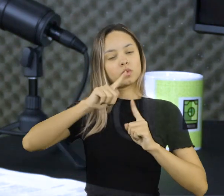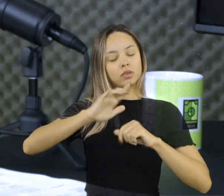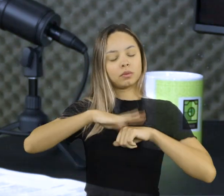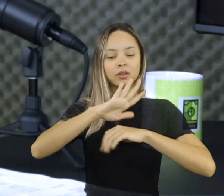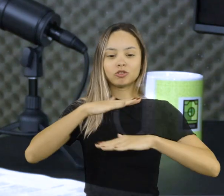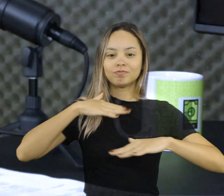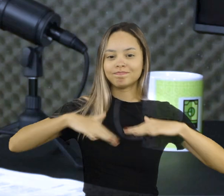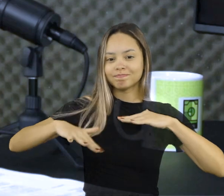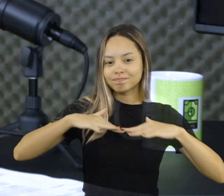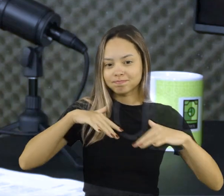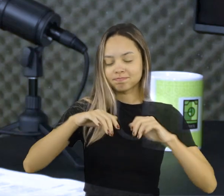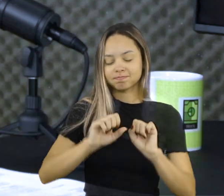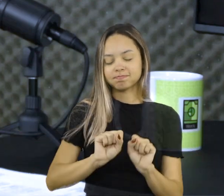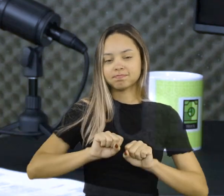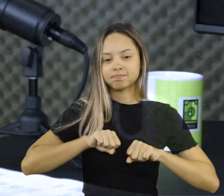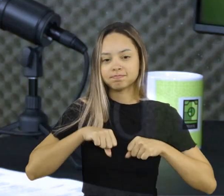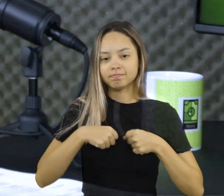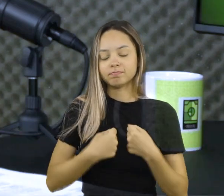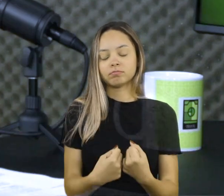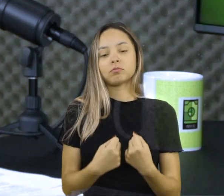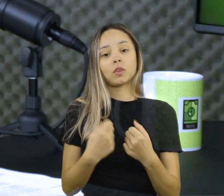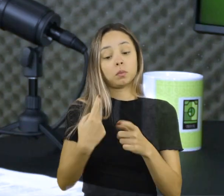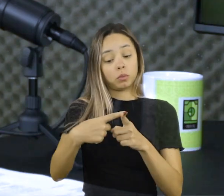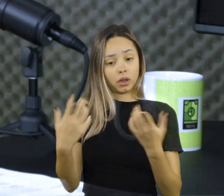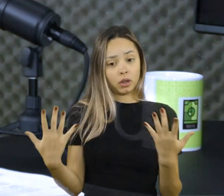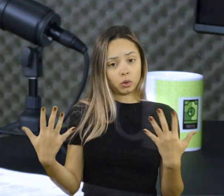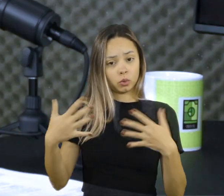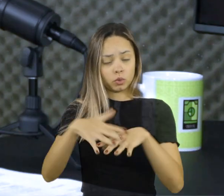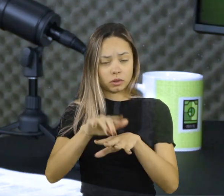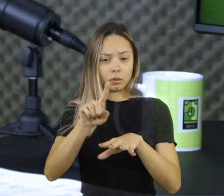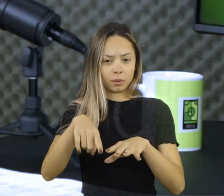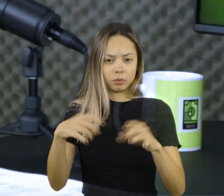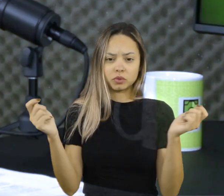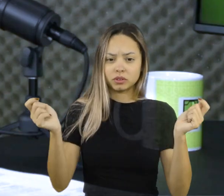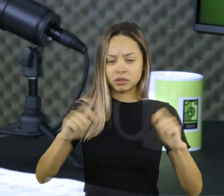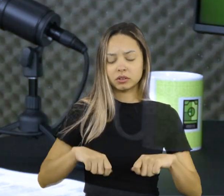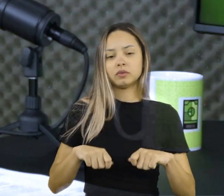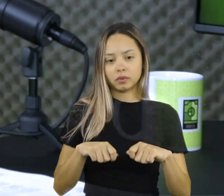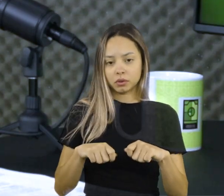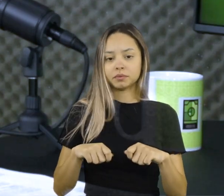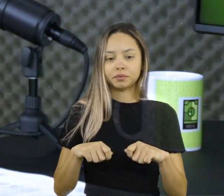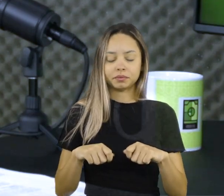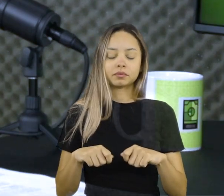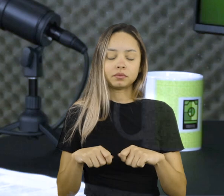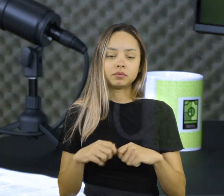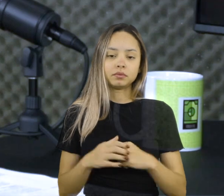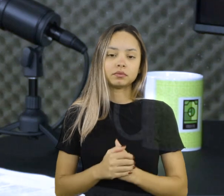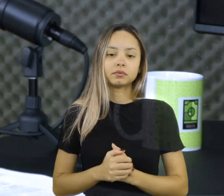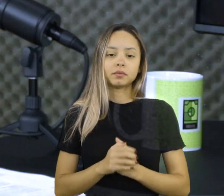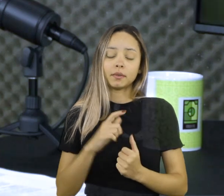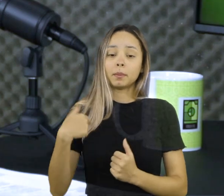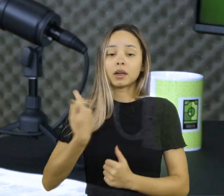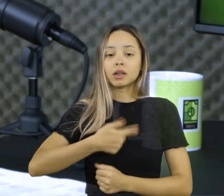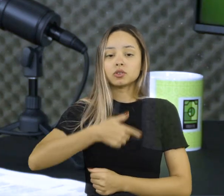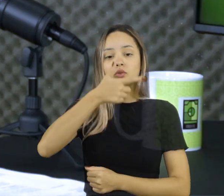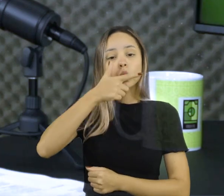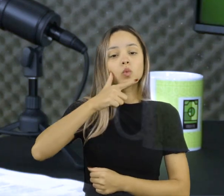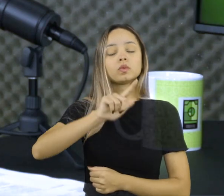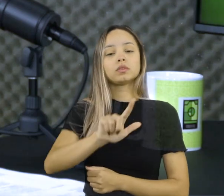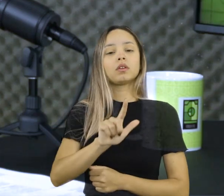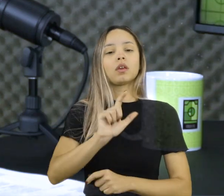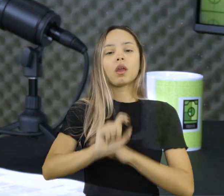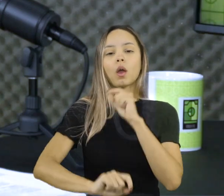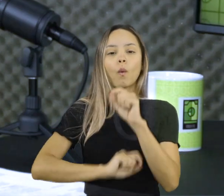e perceba que a inclusão é possível, desde que a gente vá buscar meios para